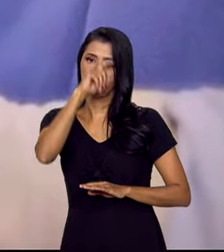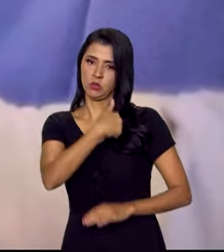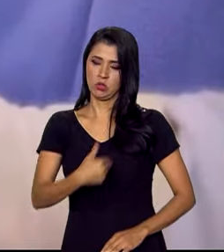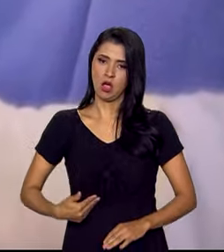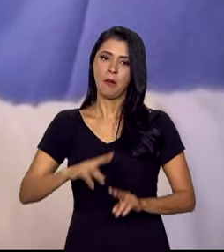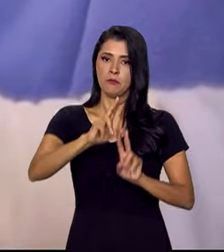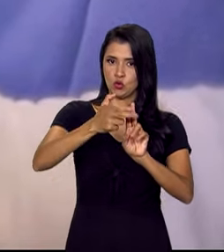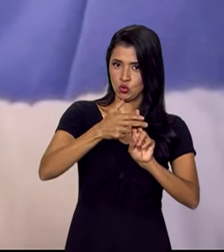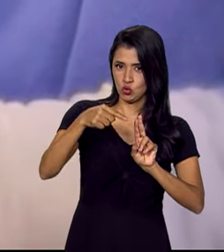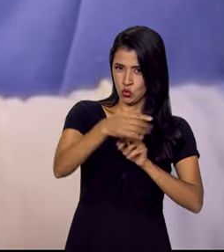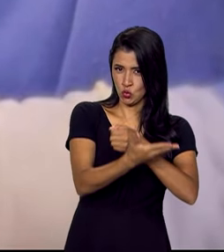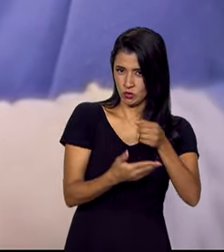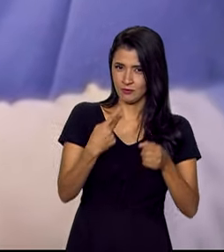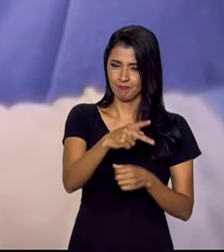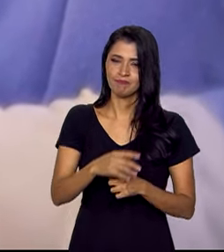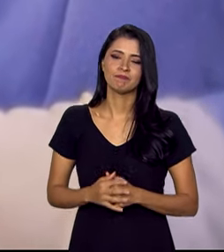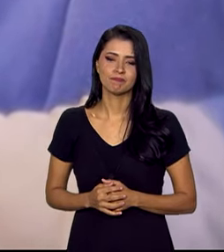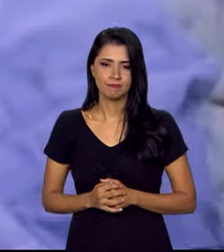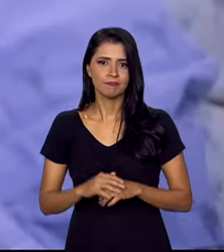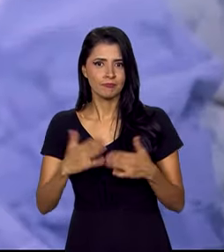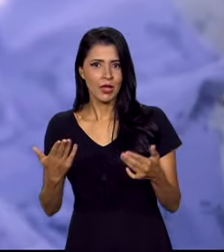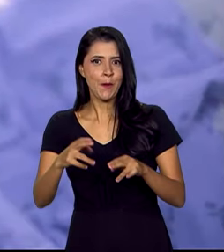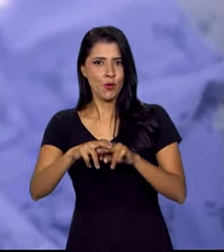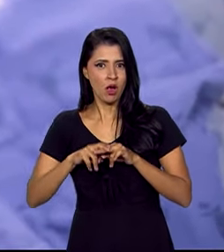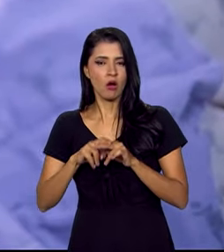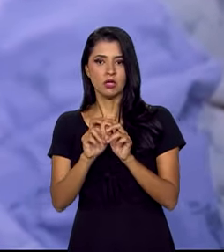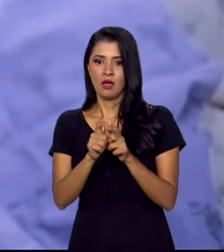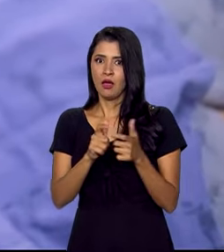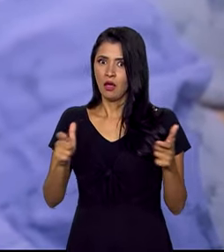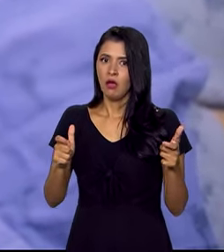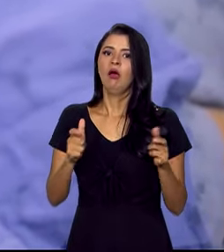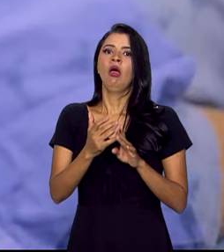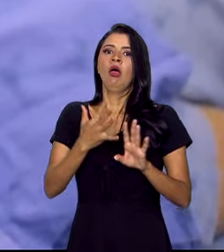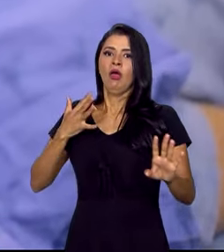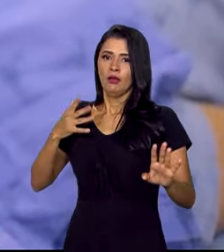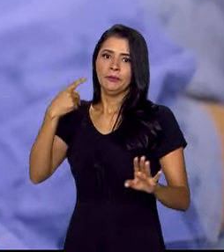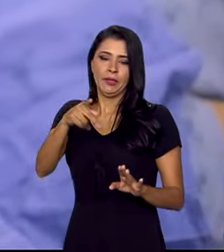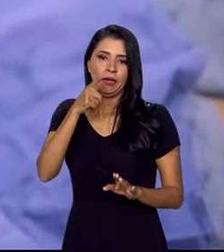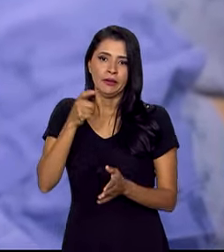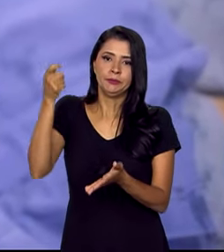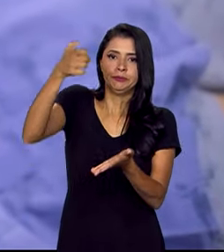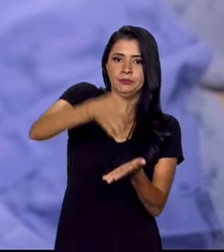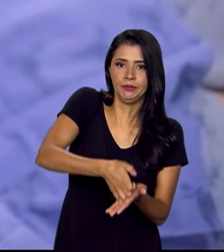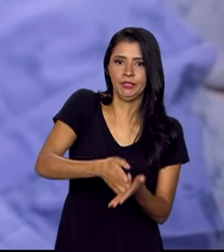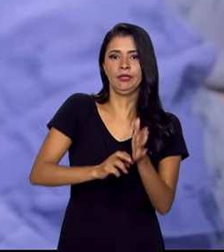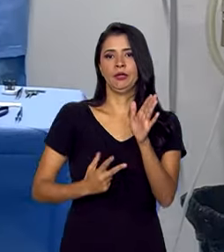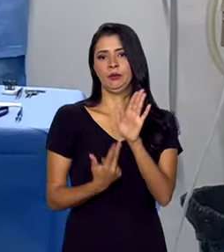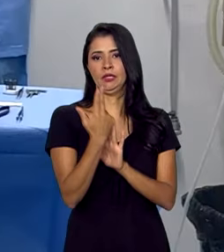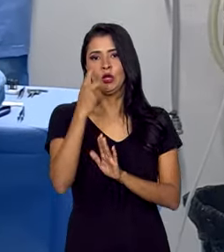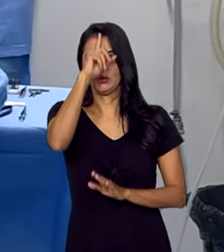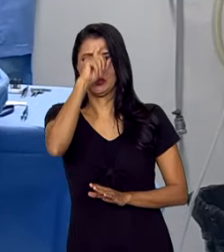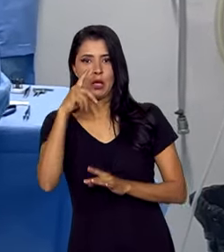Sistema Único de Saúde, SUS. Por causa da demanda, que vem aumentando, para custear as ações nos